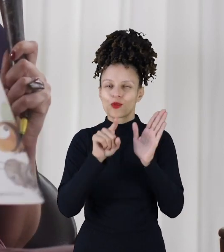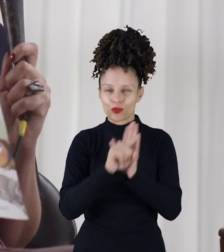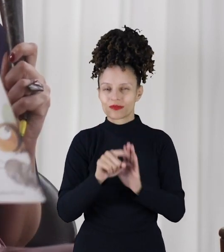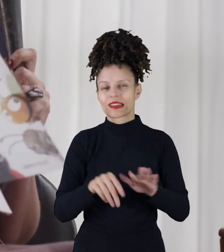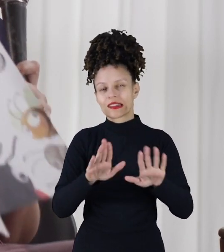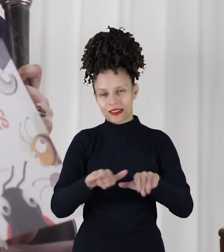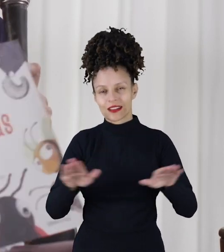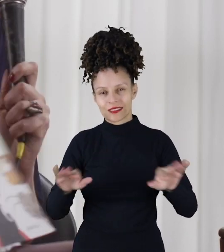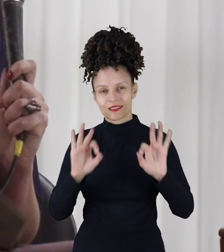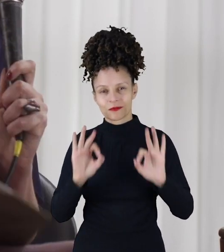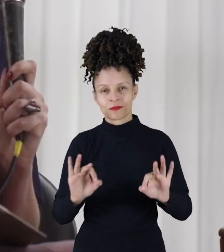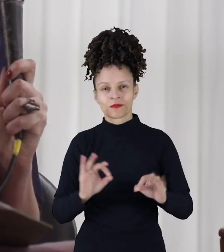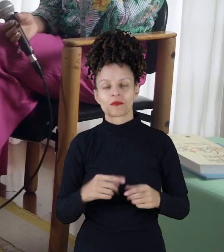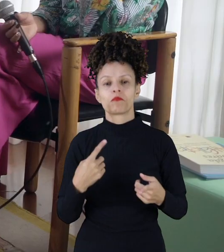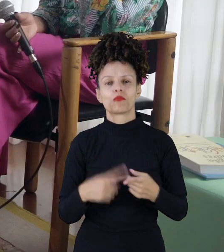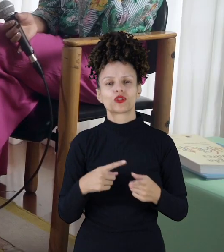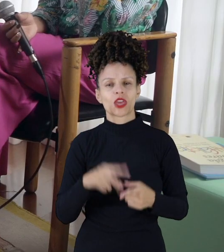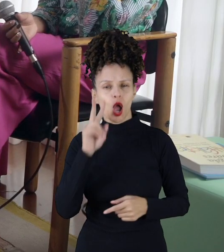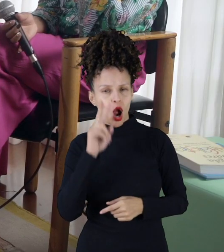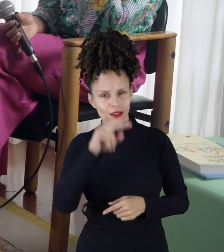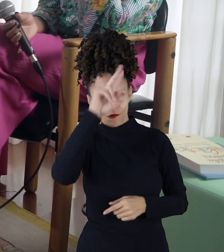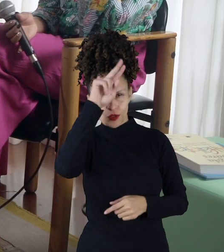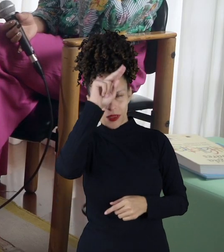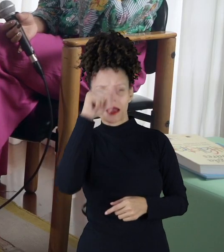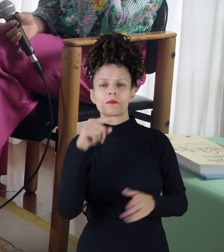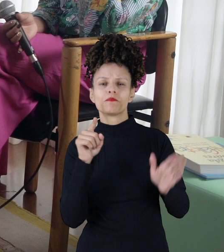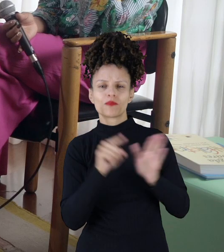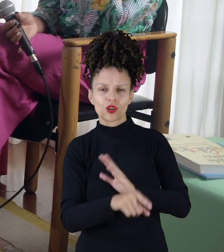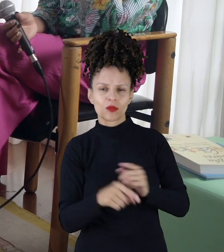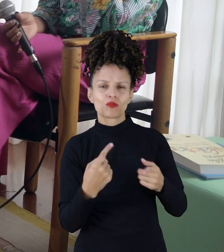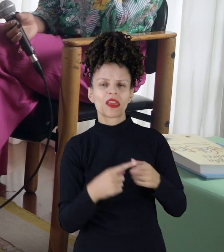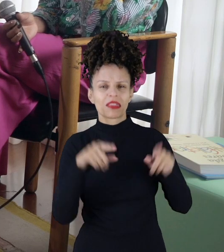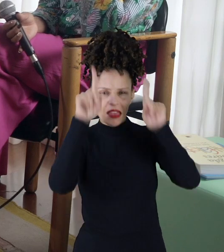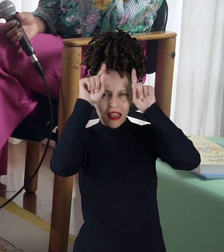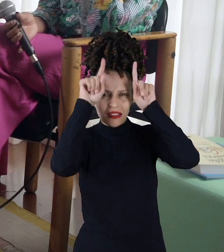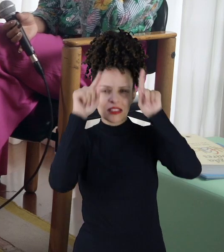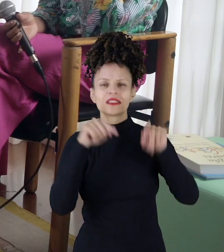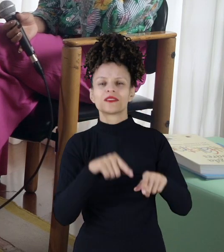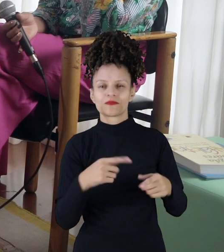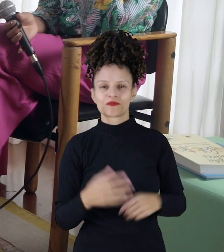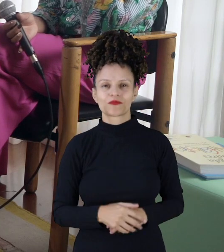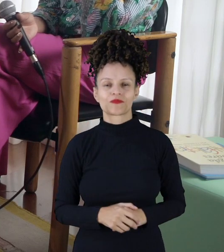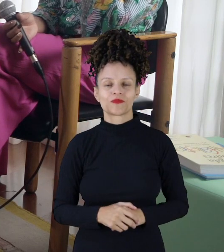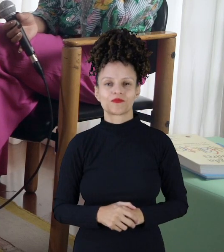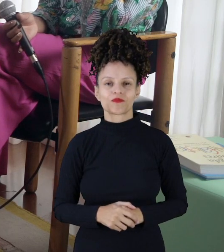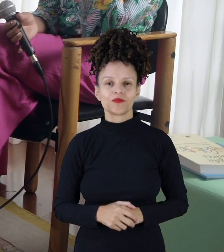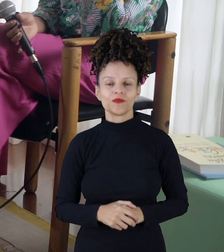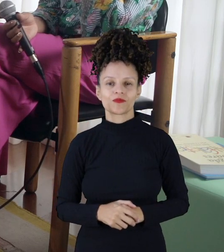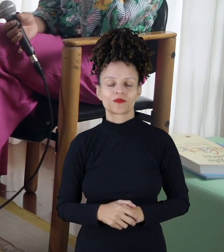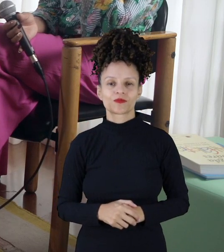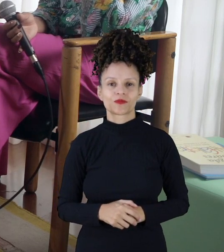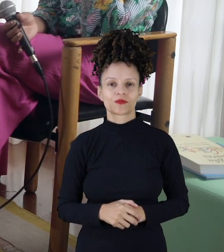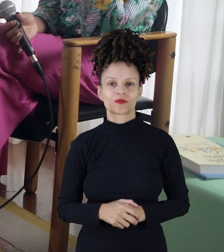Essa coisa da pergunta da criança, né? Por que a gente olha uma formiga e a gente nem se pergunta, por que ela tem essa antena? E eles